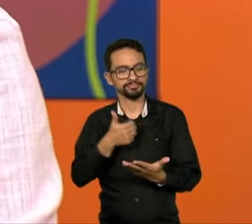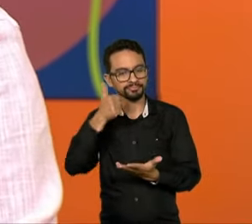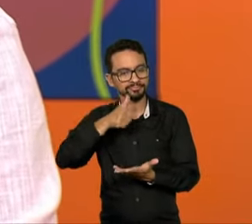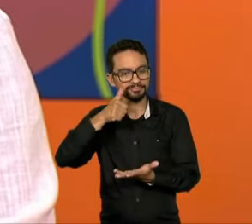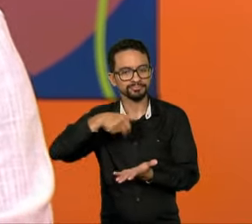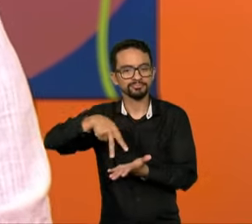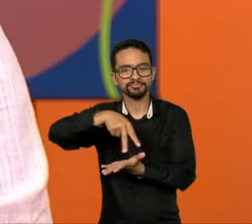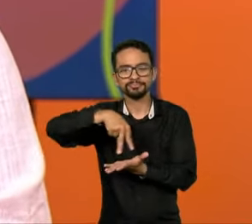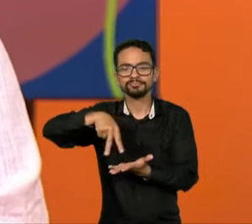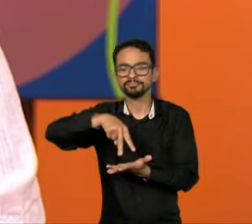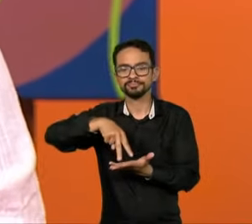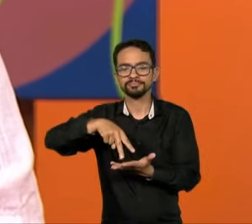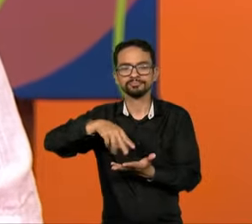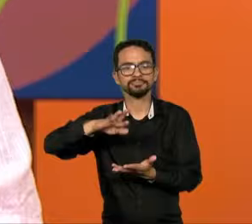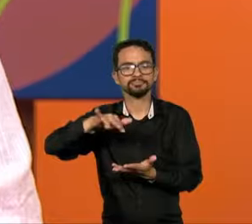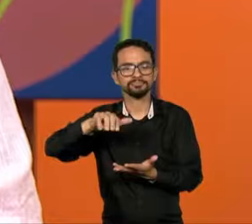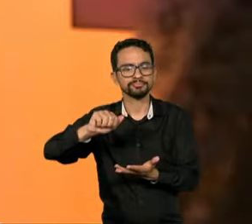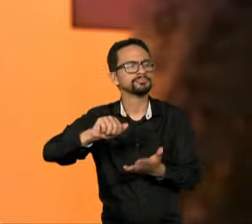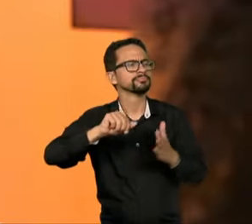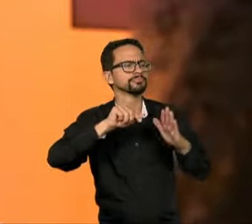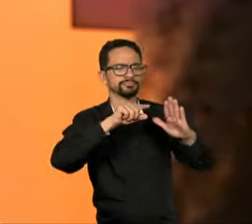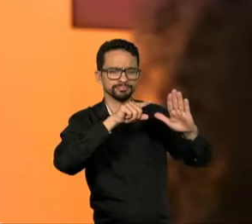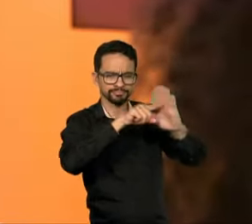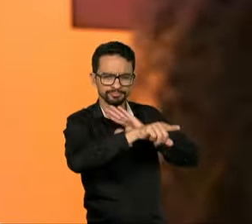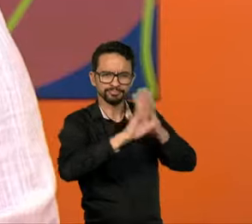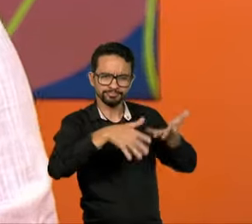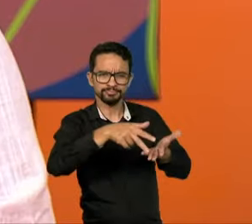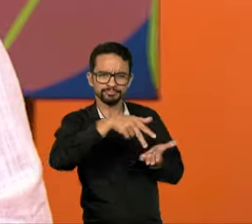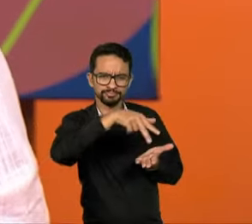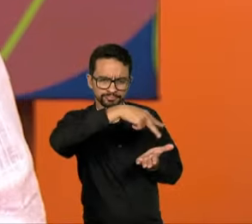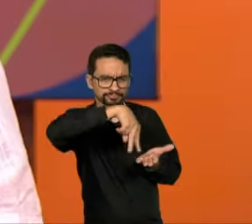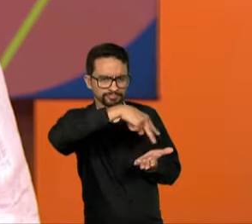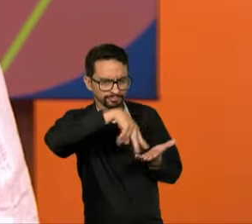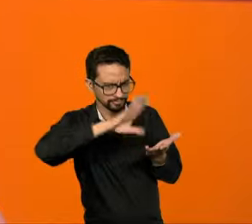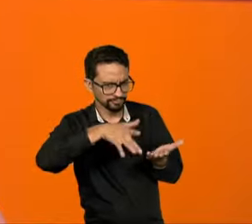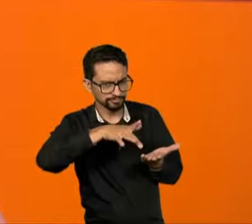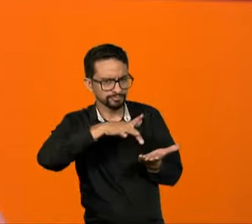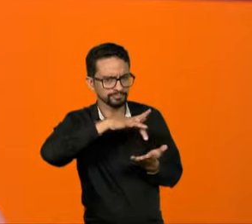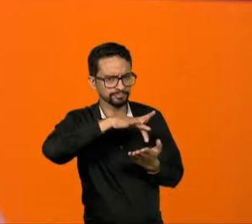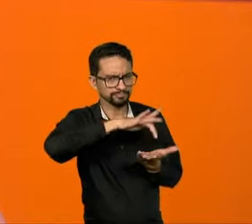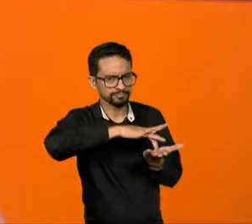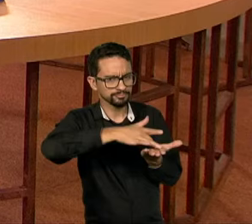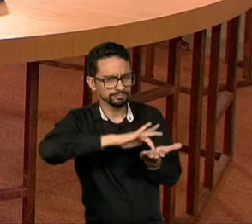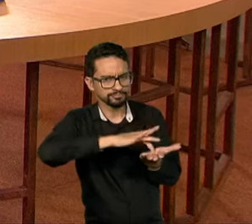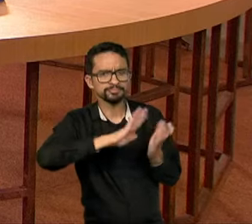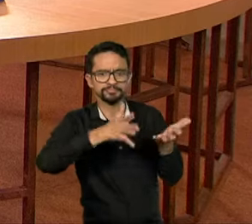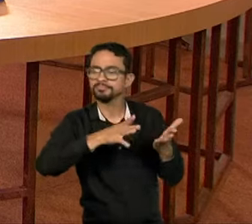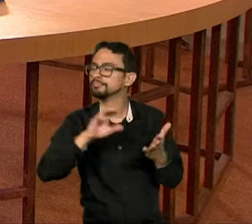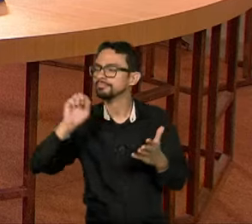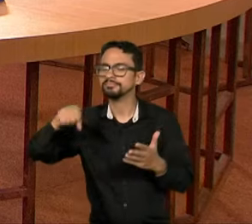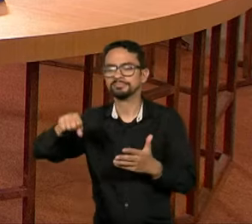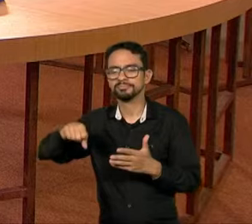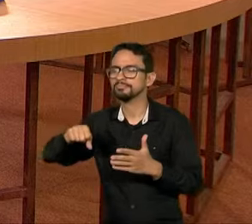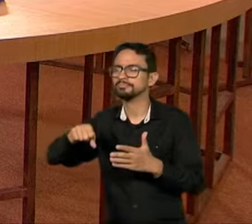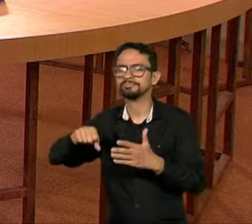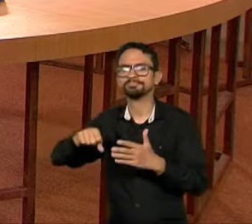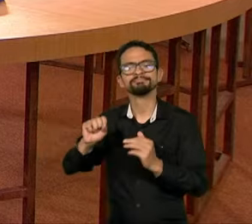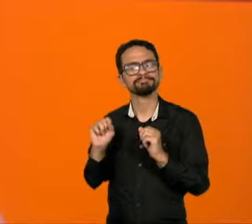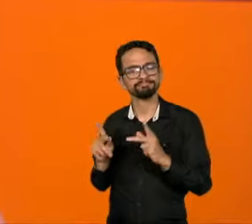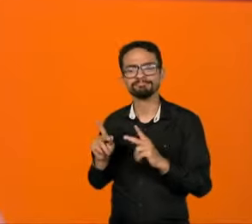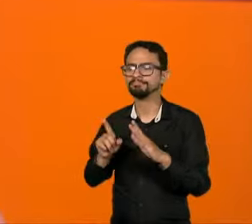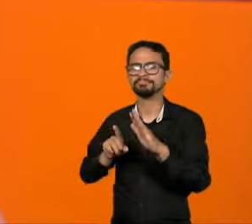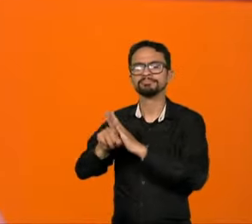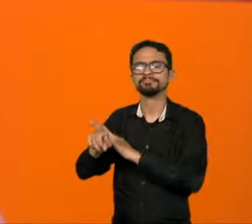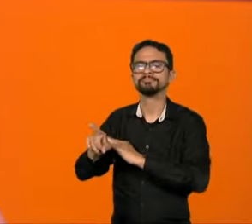Tatiana Lescova, que eu ouvia cantando... Você já fazia balé, né? Fazia balé. Eu a ouvia cantando no vestiário. Você não quer ir cantar na minha banda,